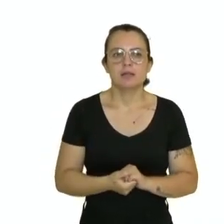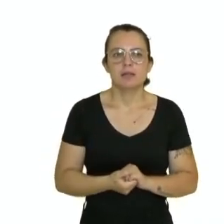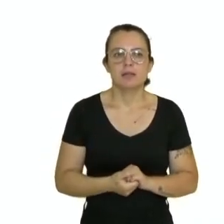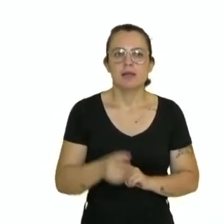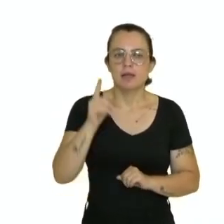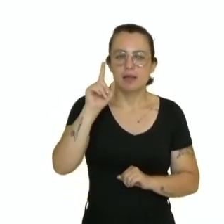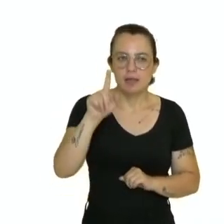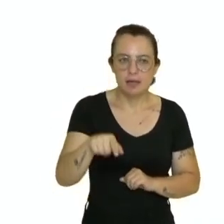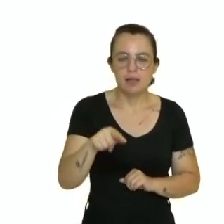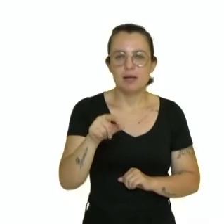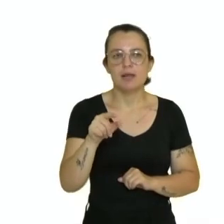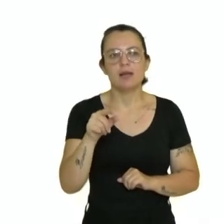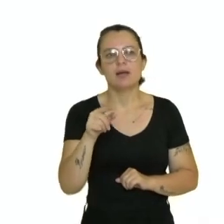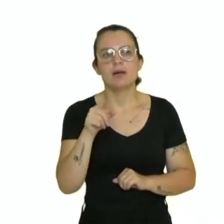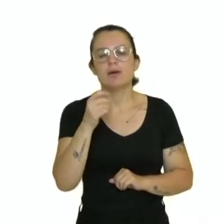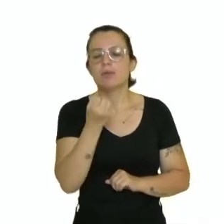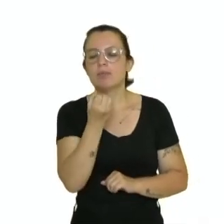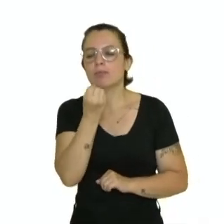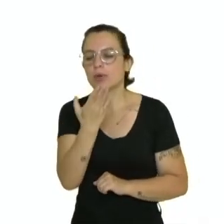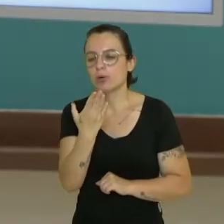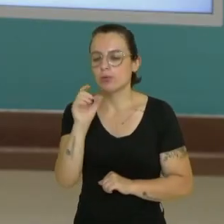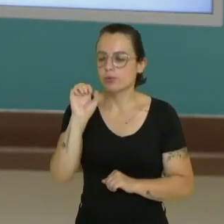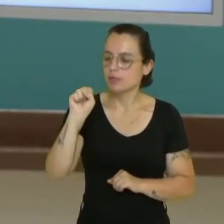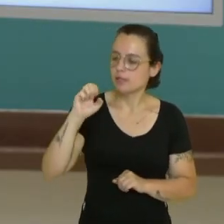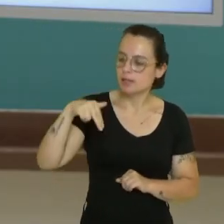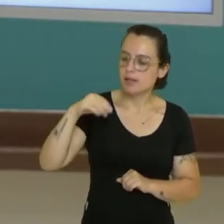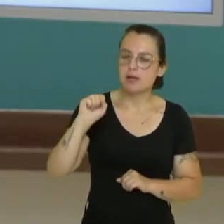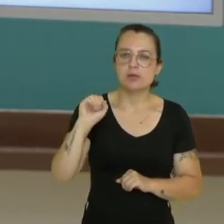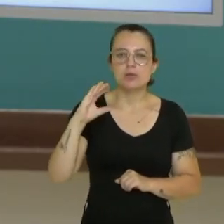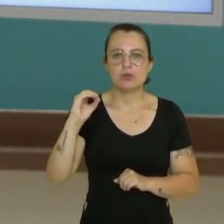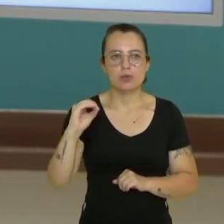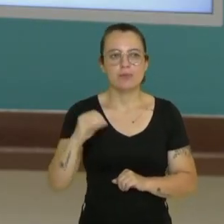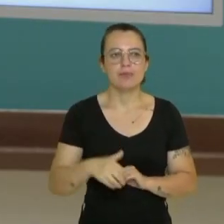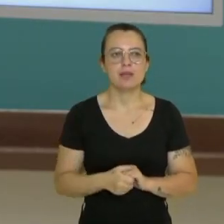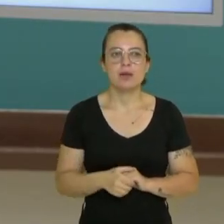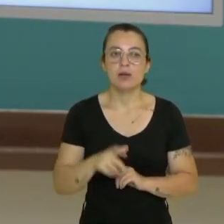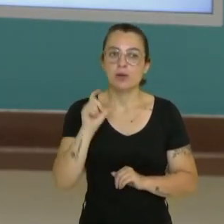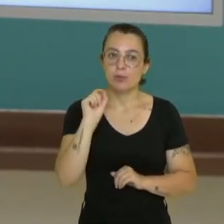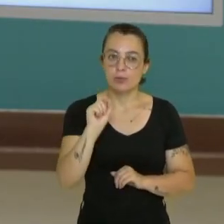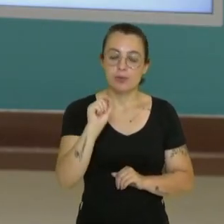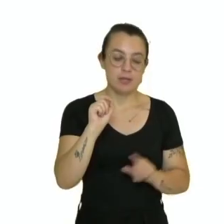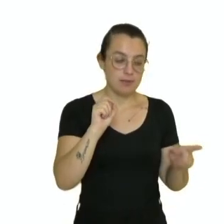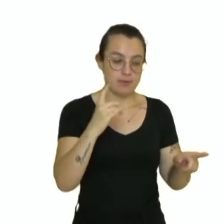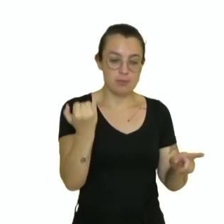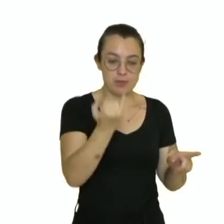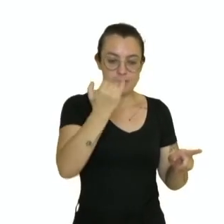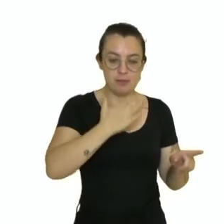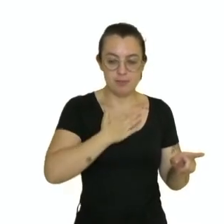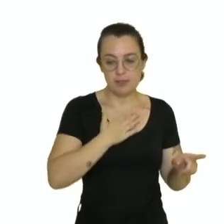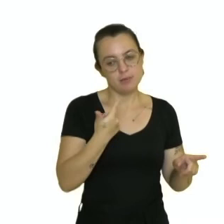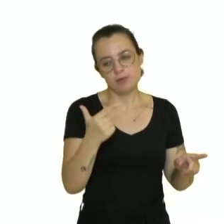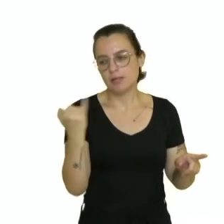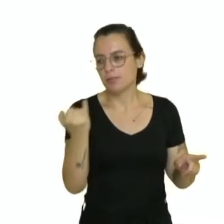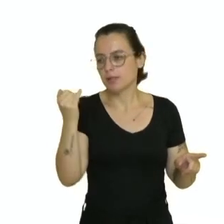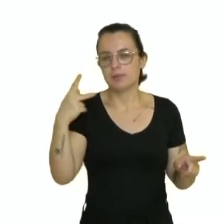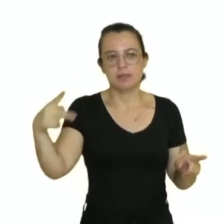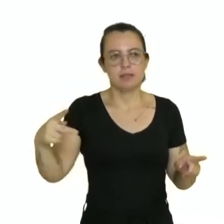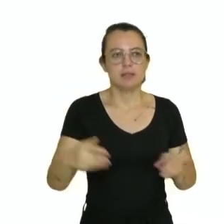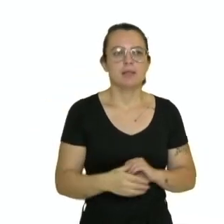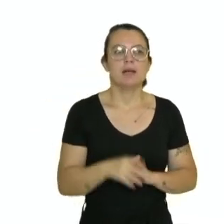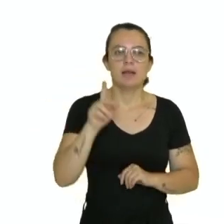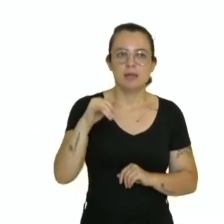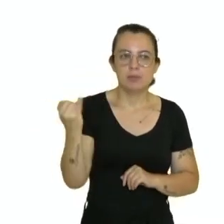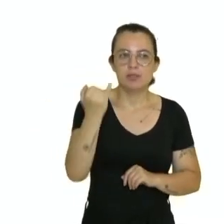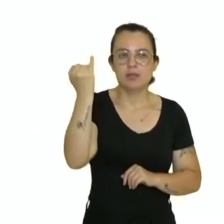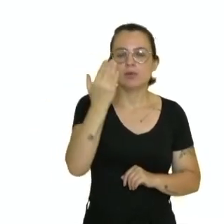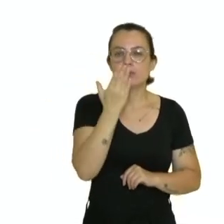é essencial é o bom senso. O que é essencial para um não é essencial para outro. Por exemplo, é essencial se alimentar,